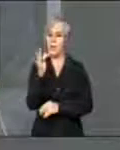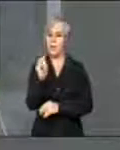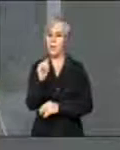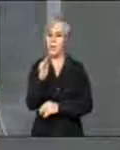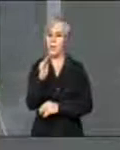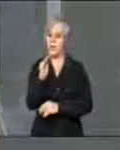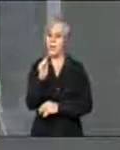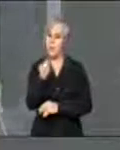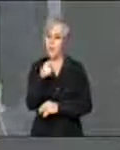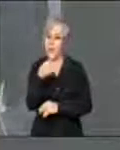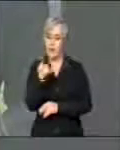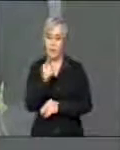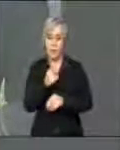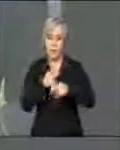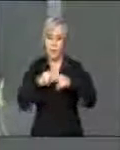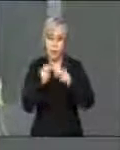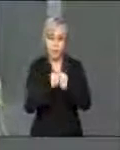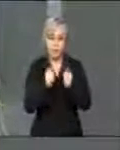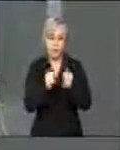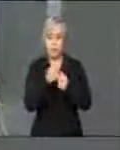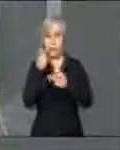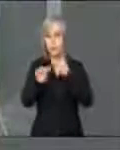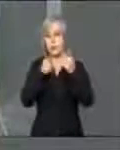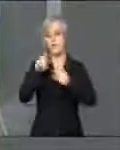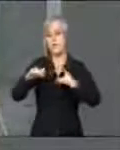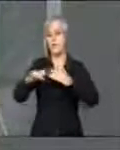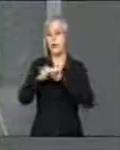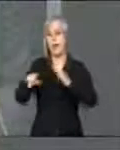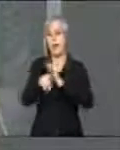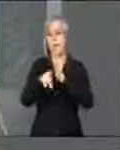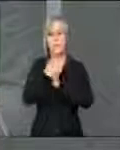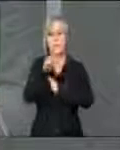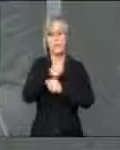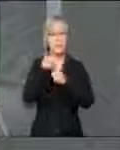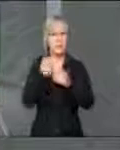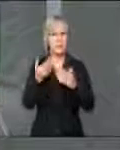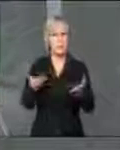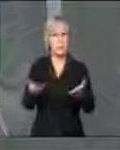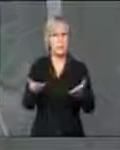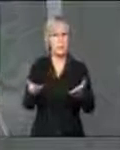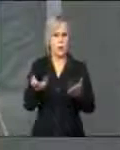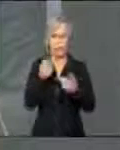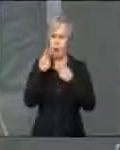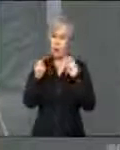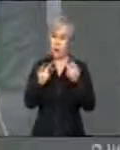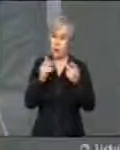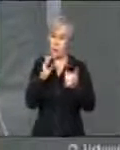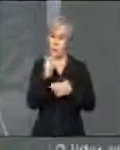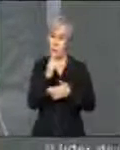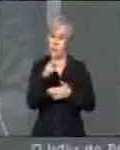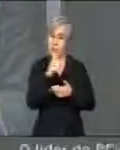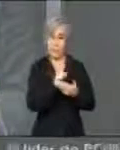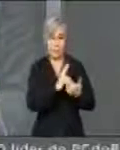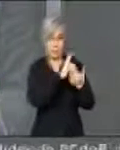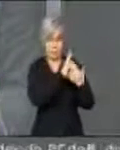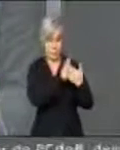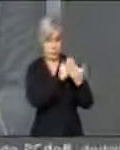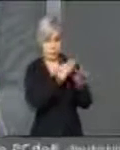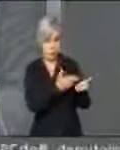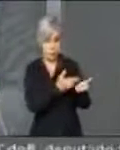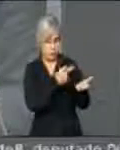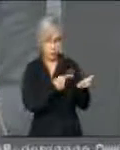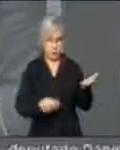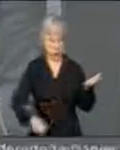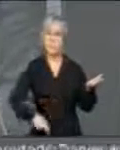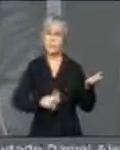estavam em posse desses movimentos que dizem sociais, não é? E aqui diz que é crime de responsabilidade da